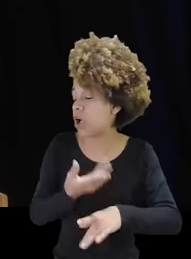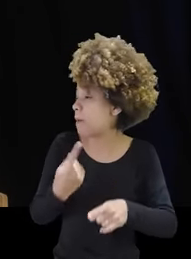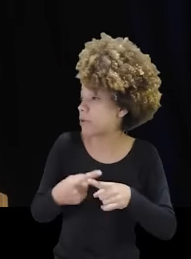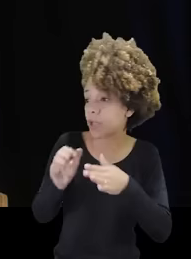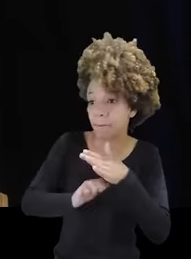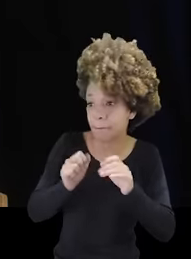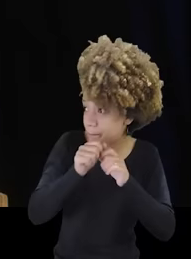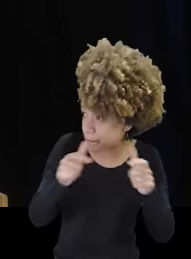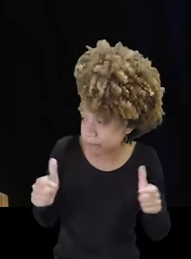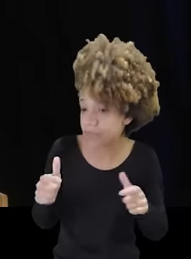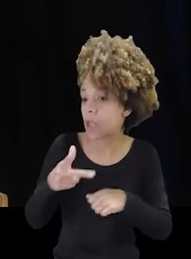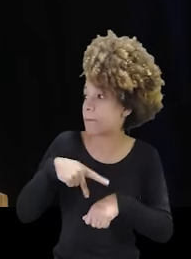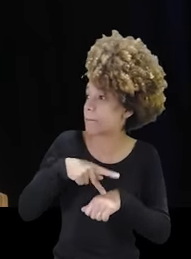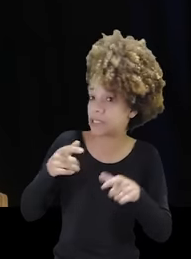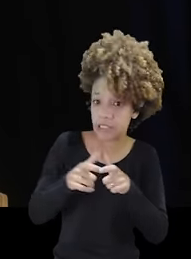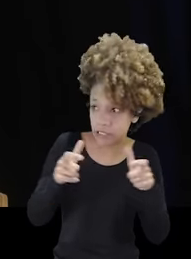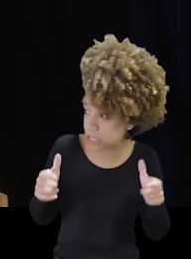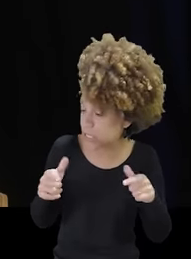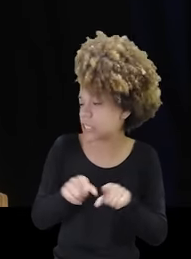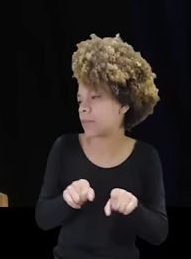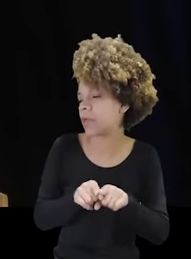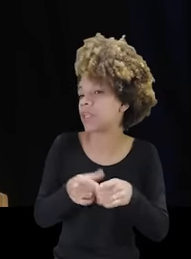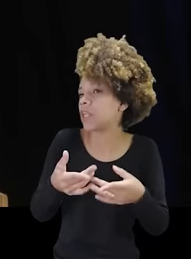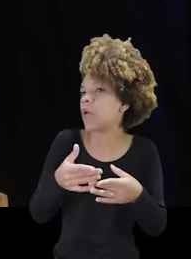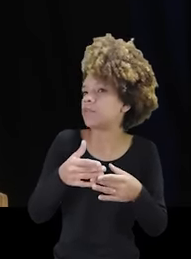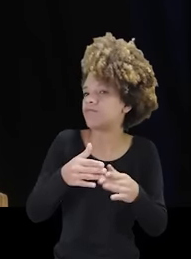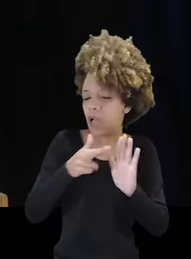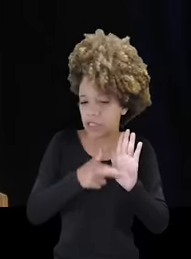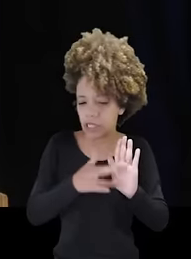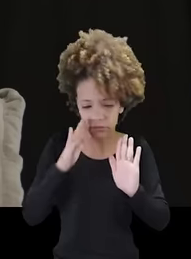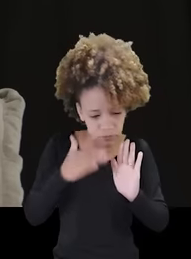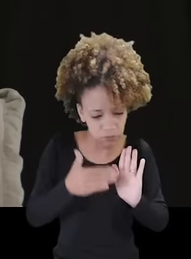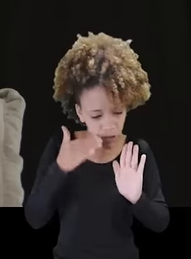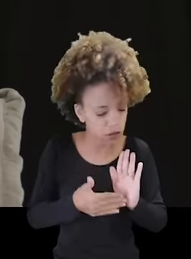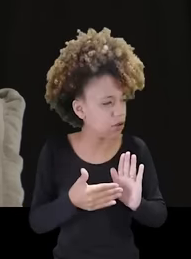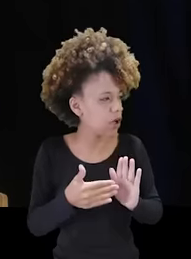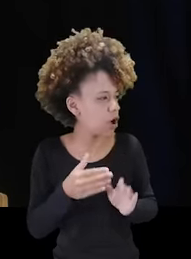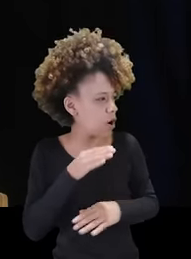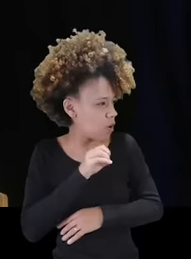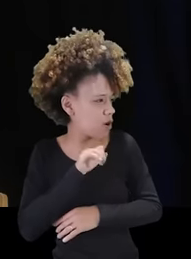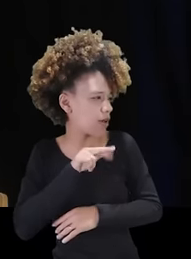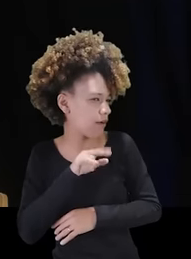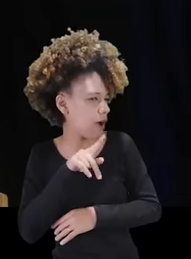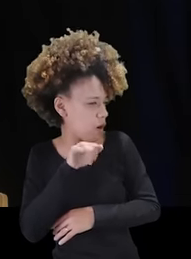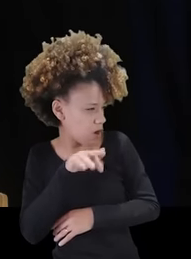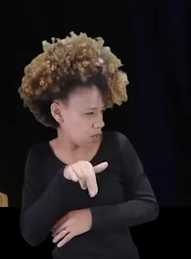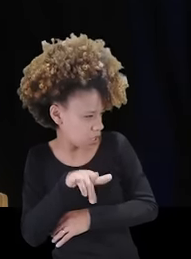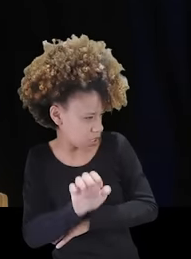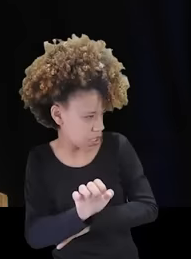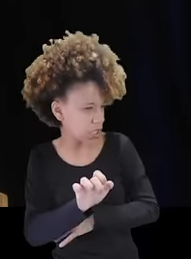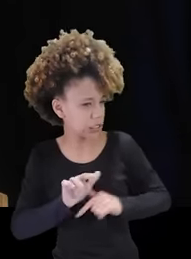a empresa cresça para o meu pai crescer então eles são muito disso de fazer é workaholic então